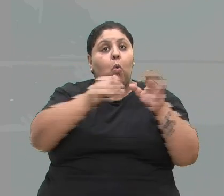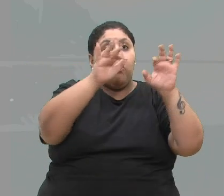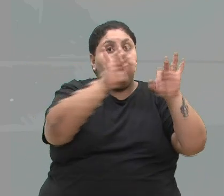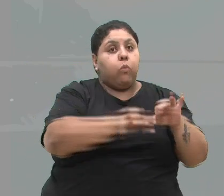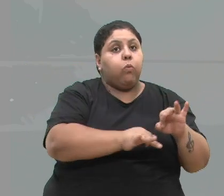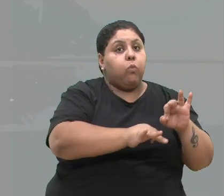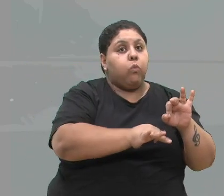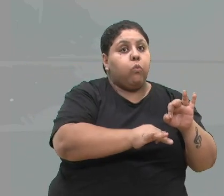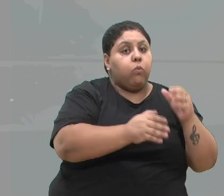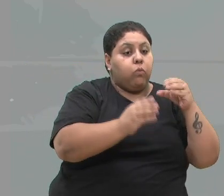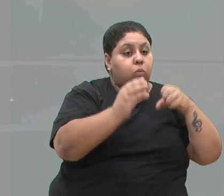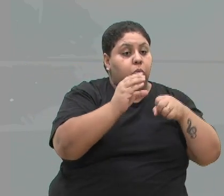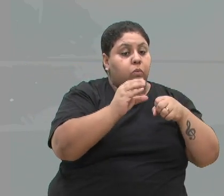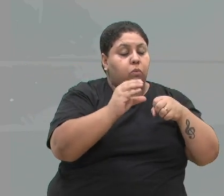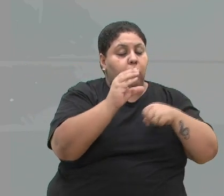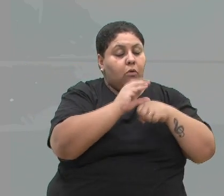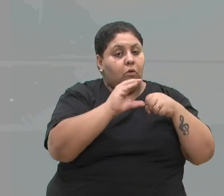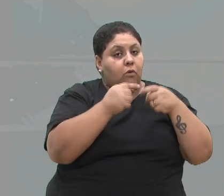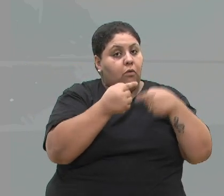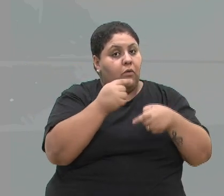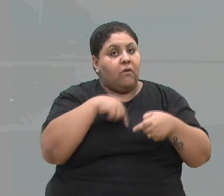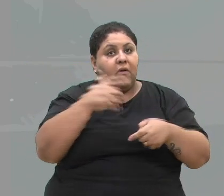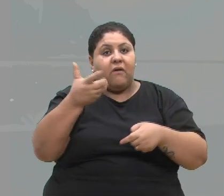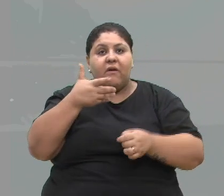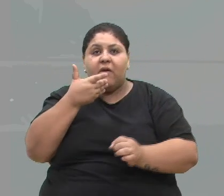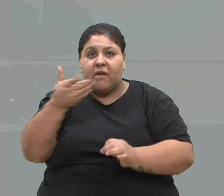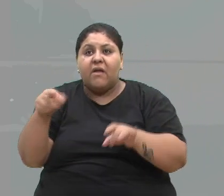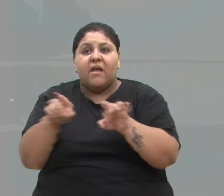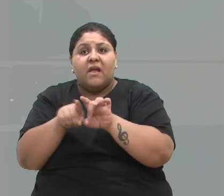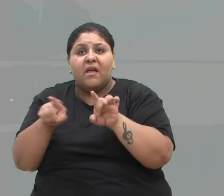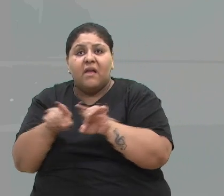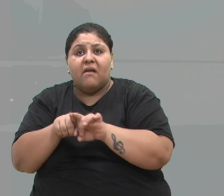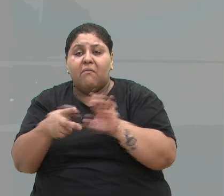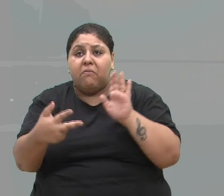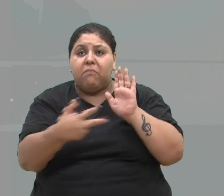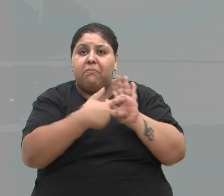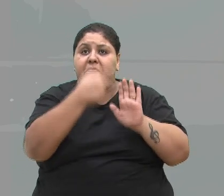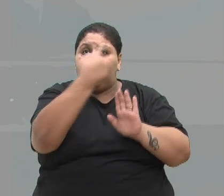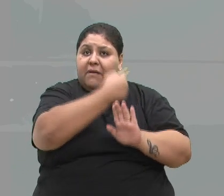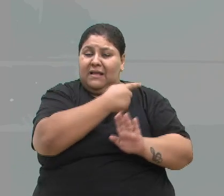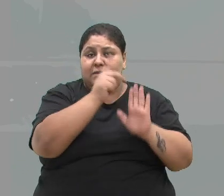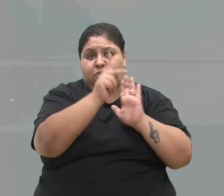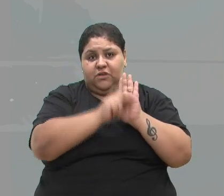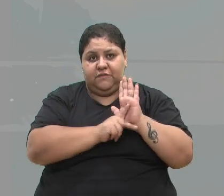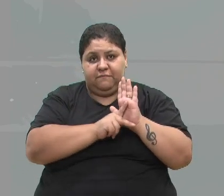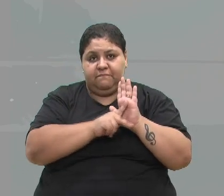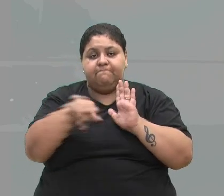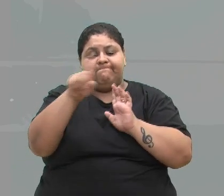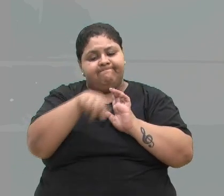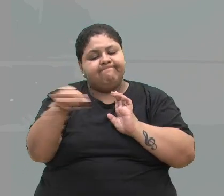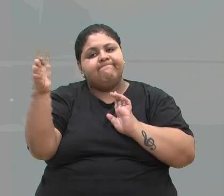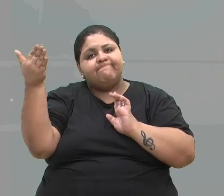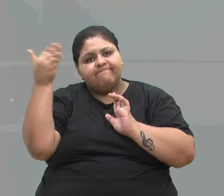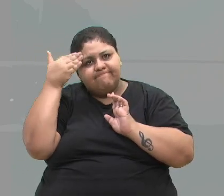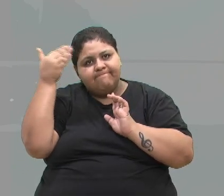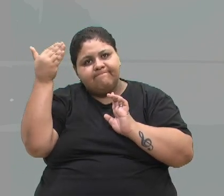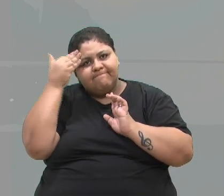de inconstitucionalidade e eu quero pedir também que a gente dê atenção a esse projeto. Nós sabemos